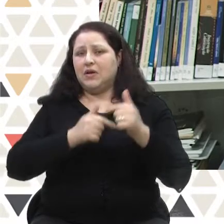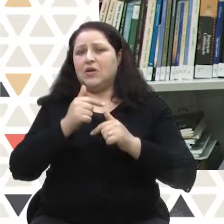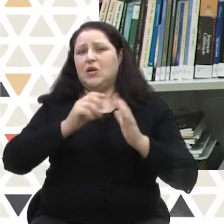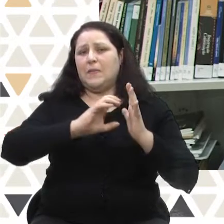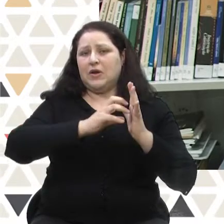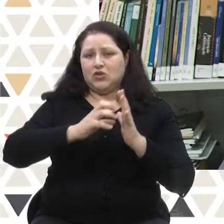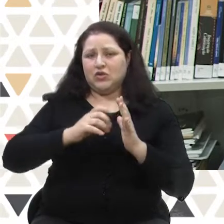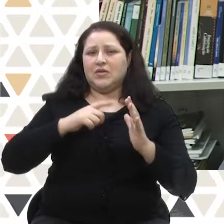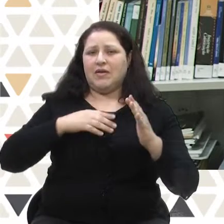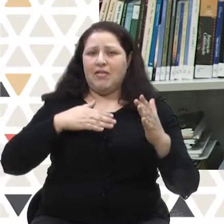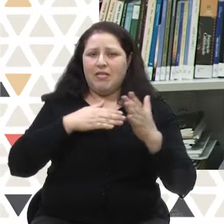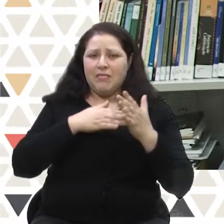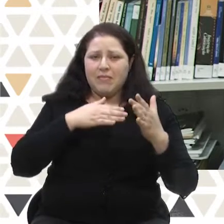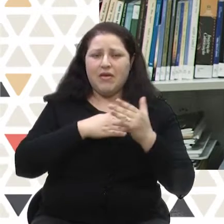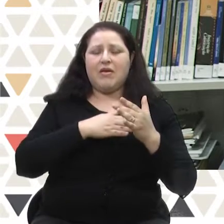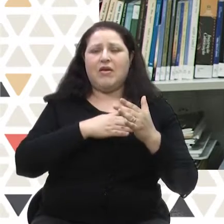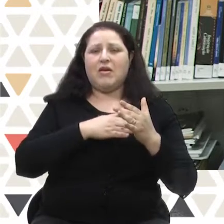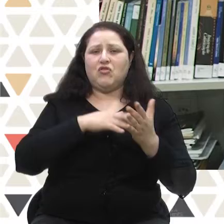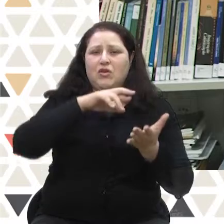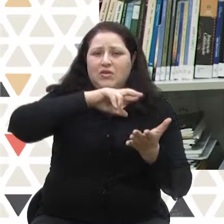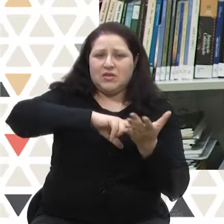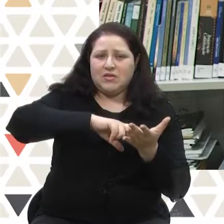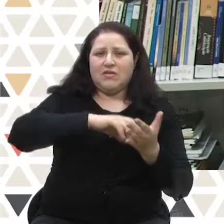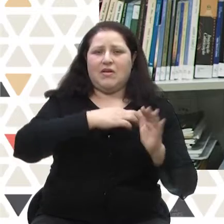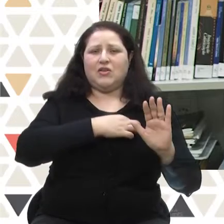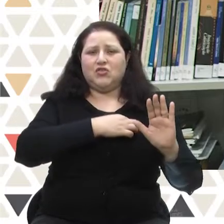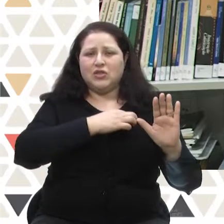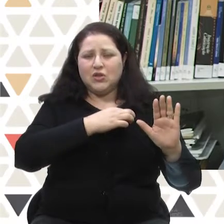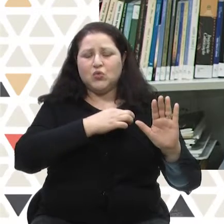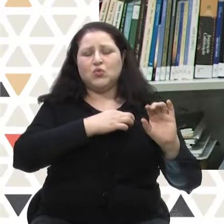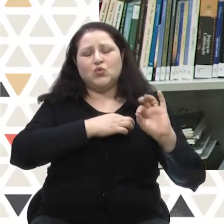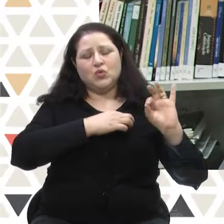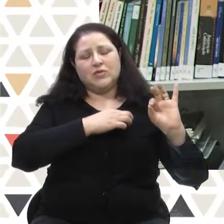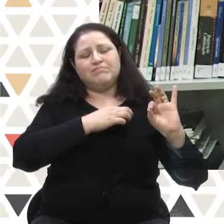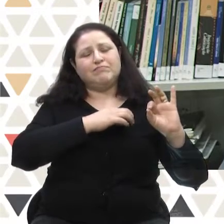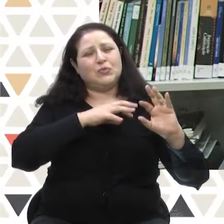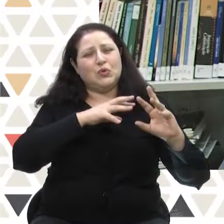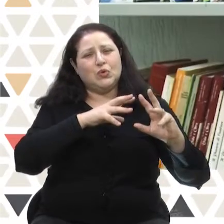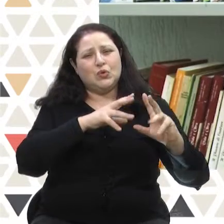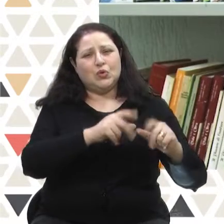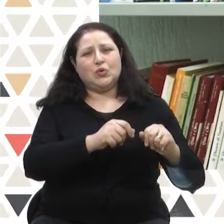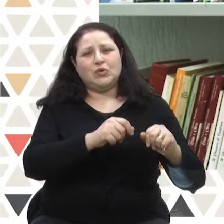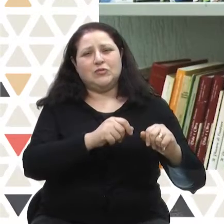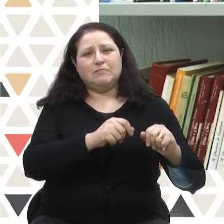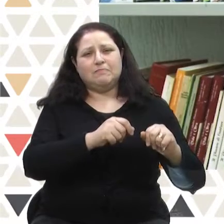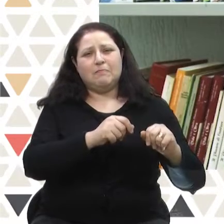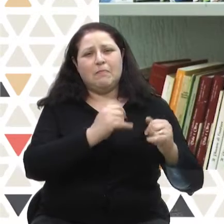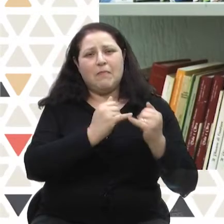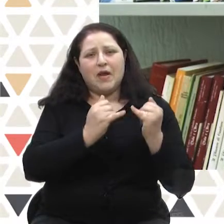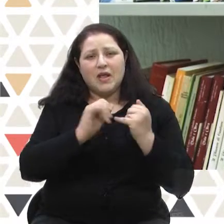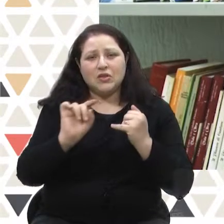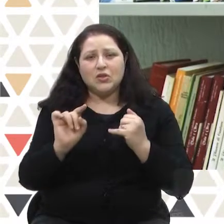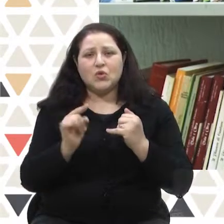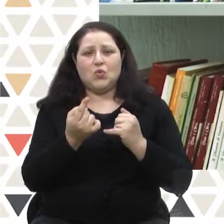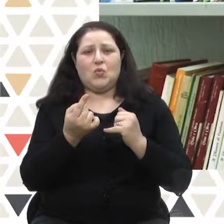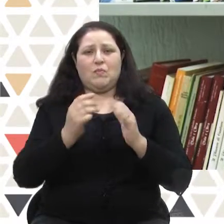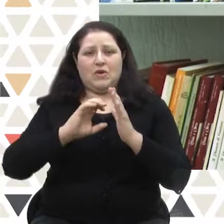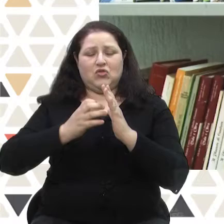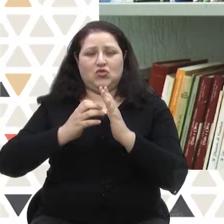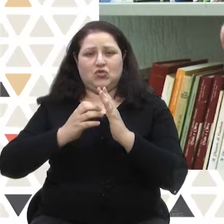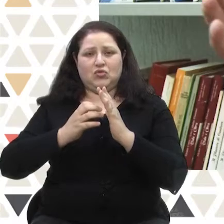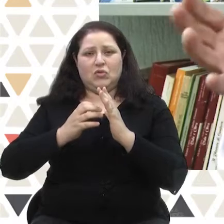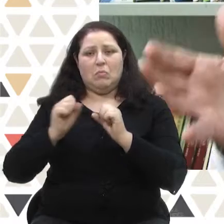terão limites para registro de candidaturas e toda a organização como se apenas um partido